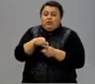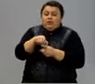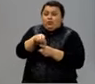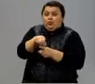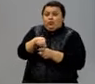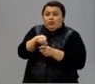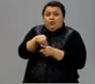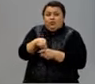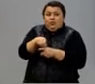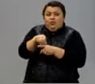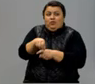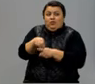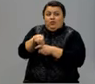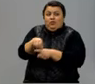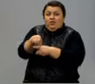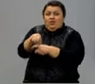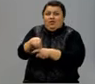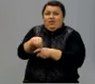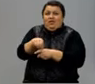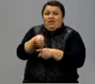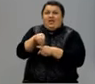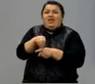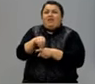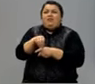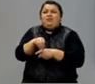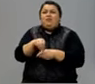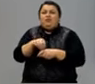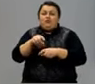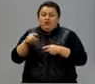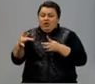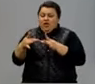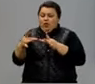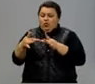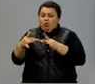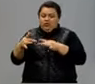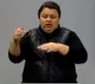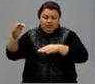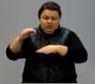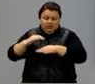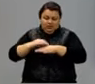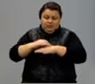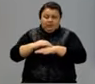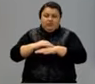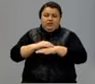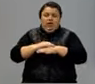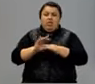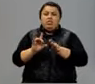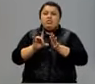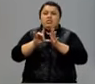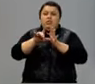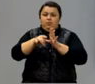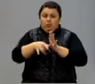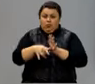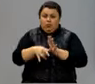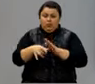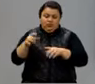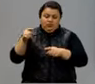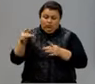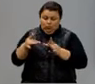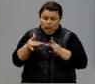intermediário e penetram na pele humana. Após o diagnóstico, o tratamento tradicional